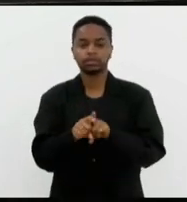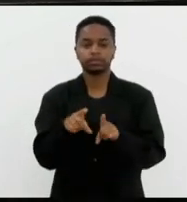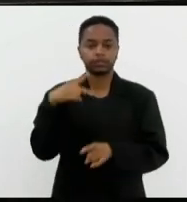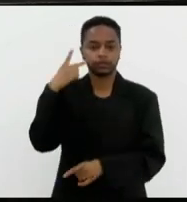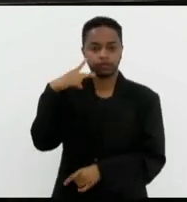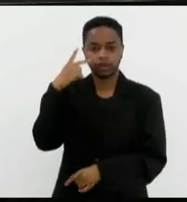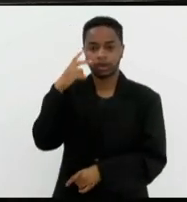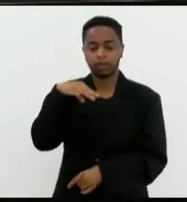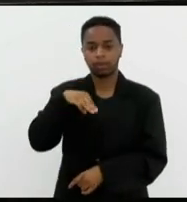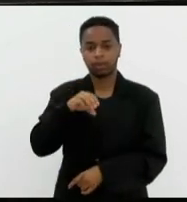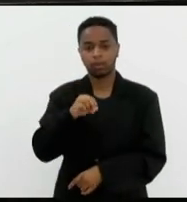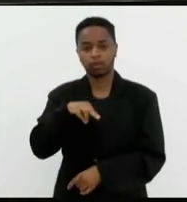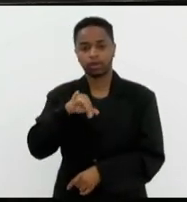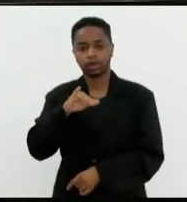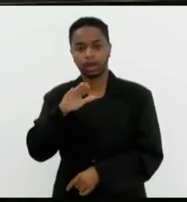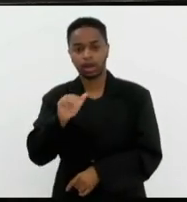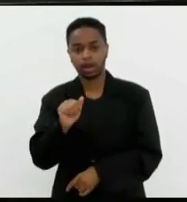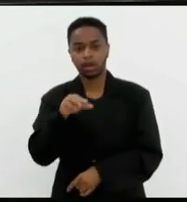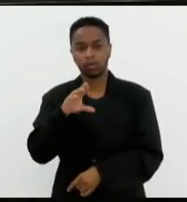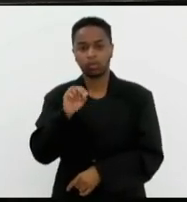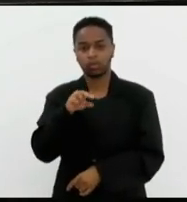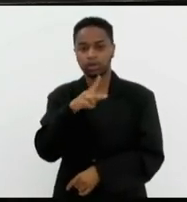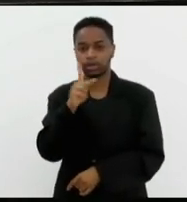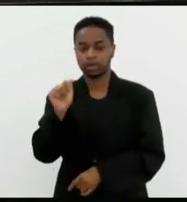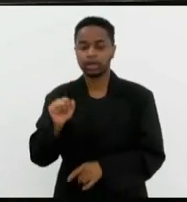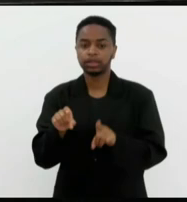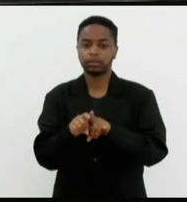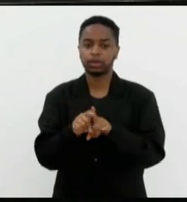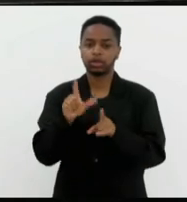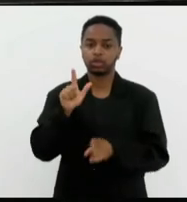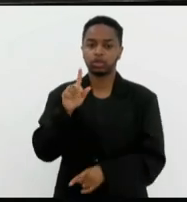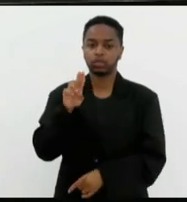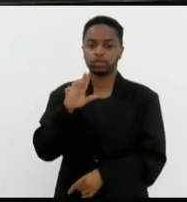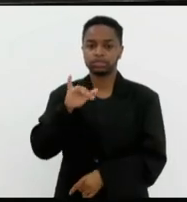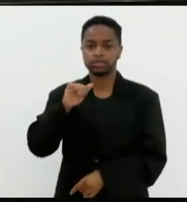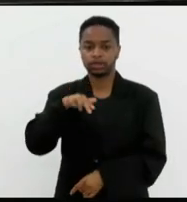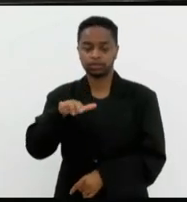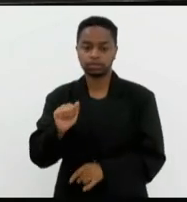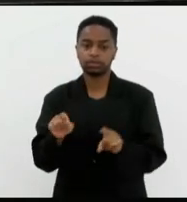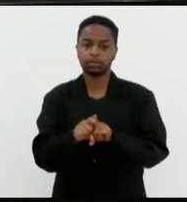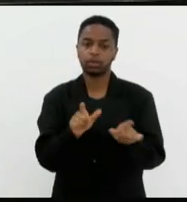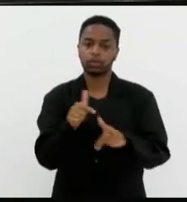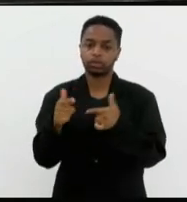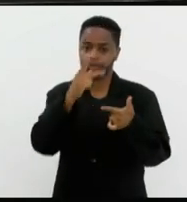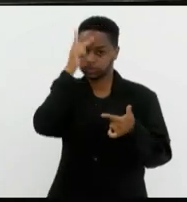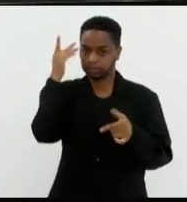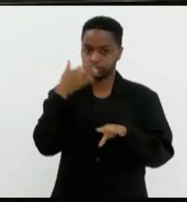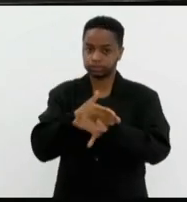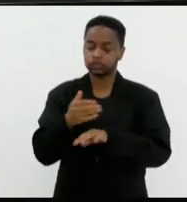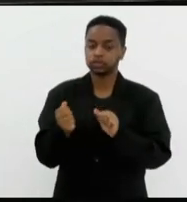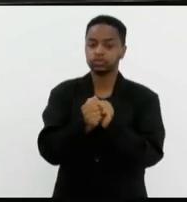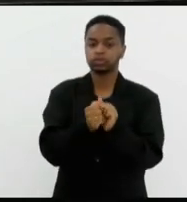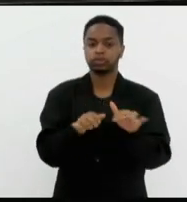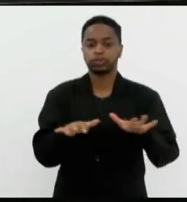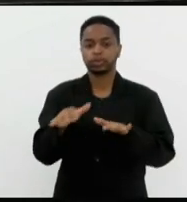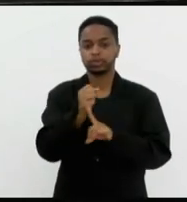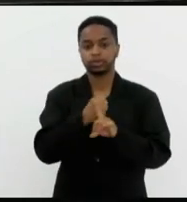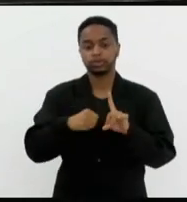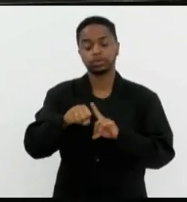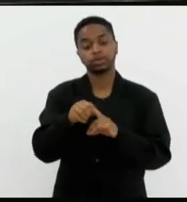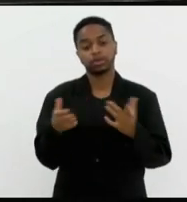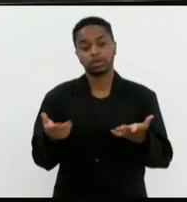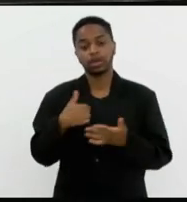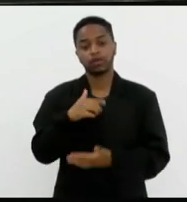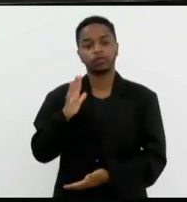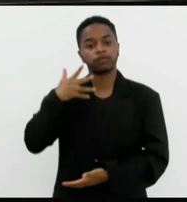vereadora Mônica Cunha, a vereadora Luciana Boatê e outros militantes do movimento social. Agora, para falar do tema que me traz essa